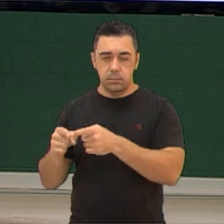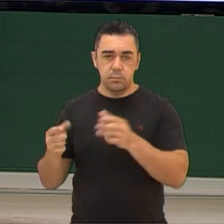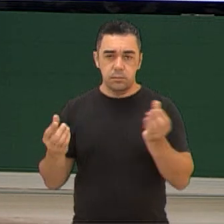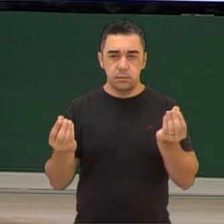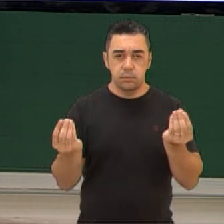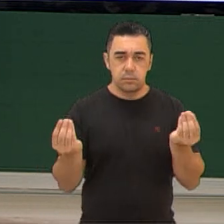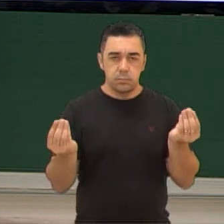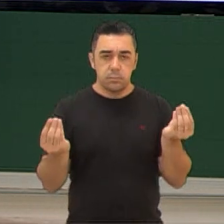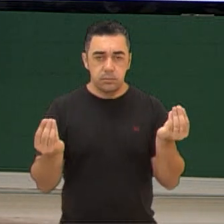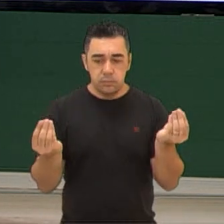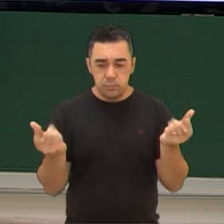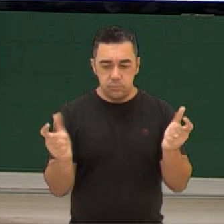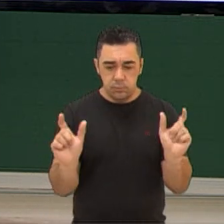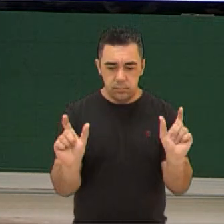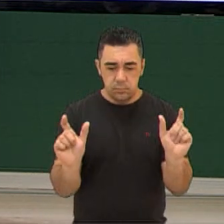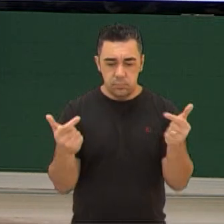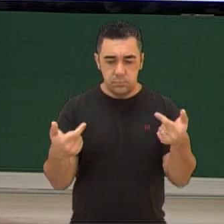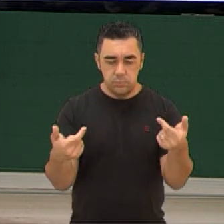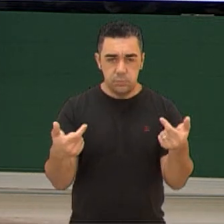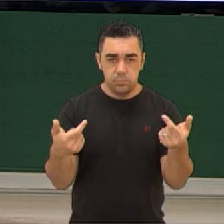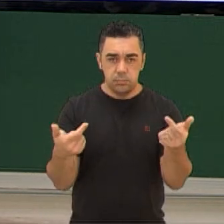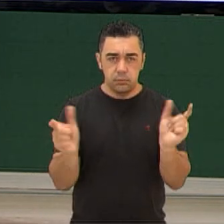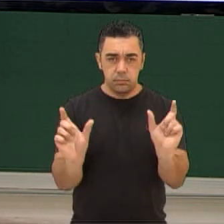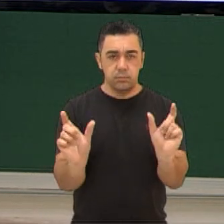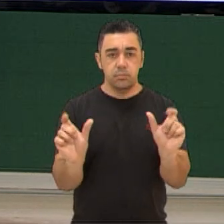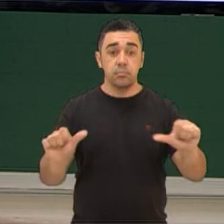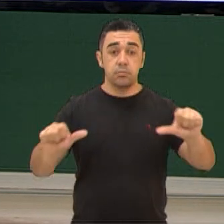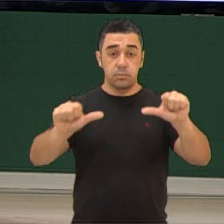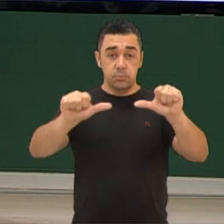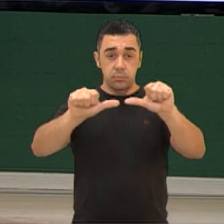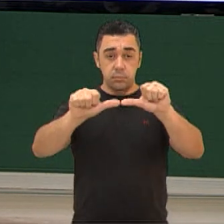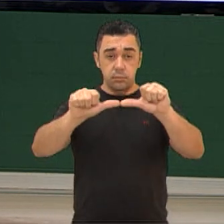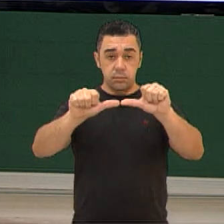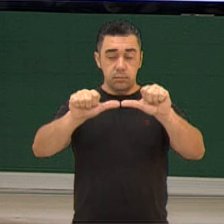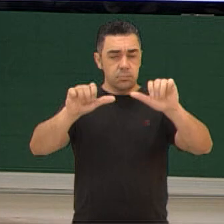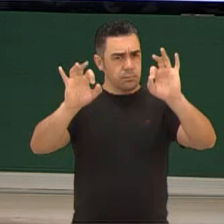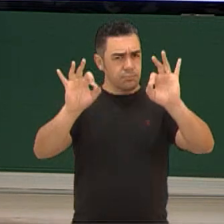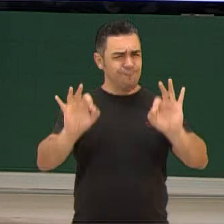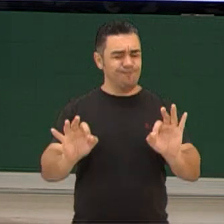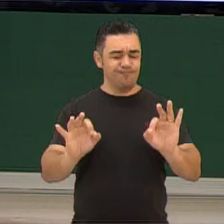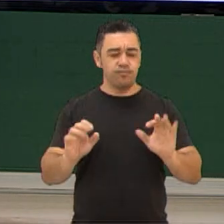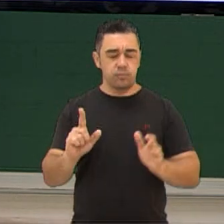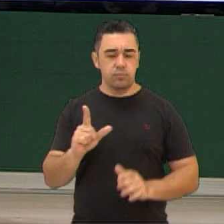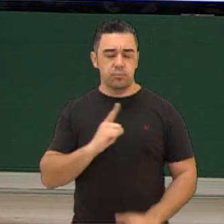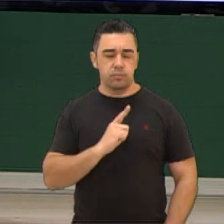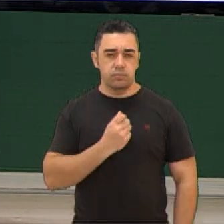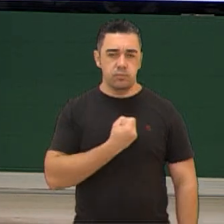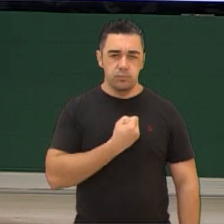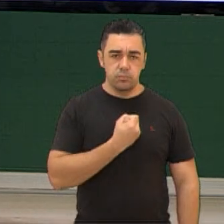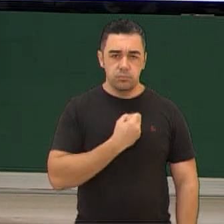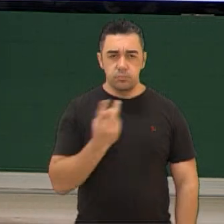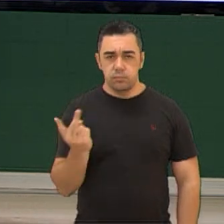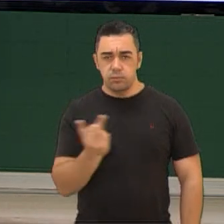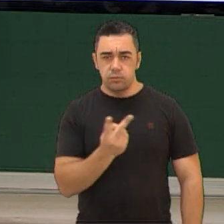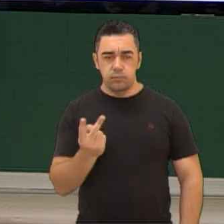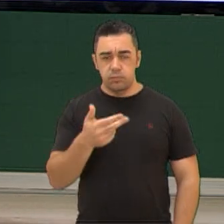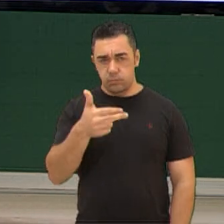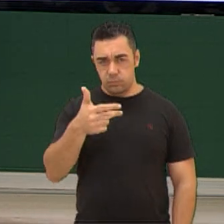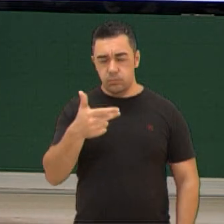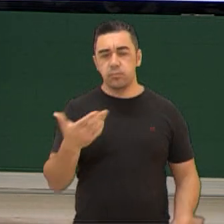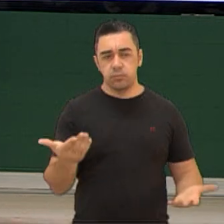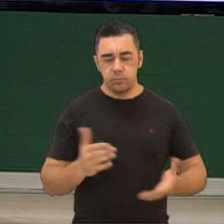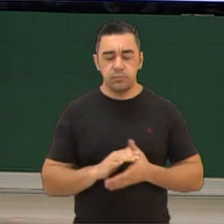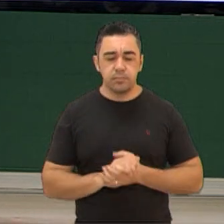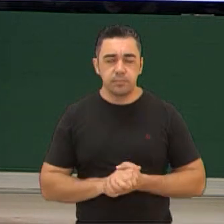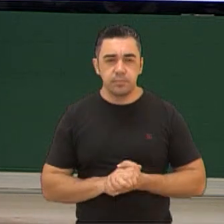foi invertido, aonde ficou 19 mais a pera. Mas os valores dos dois membros,